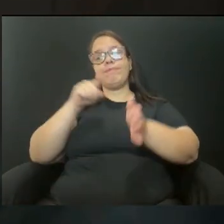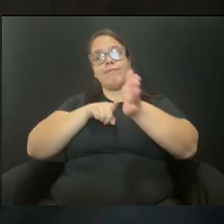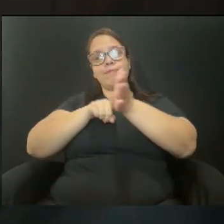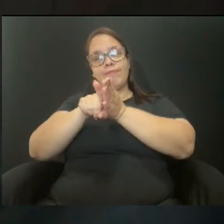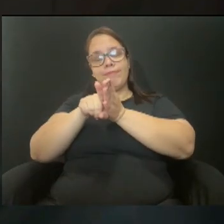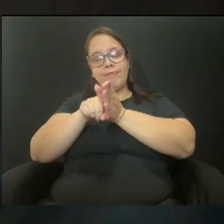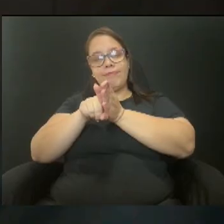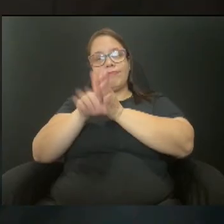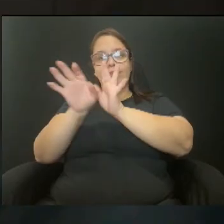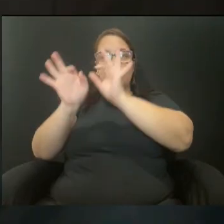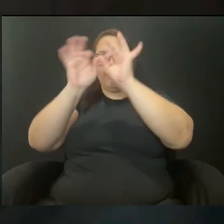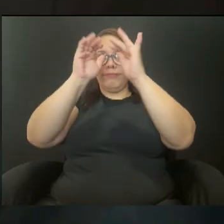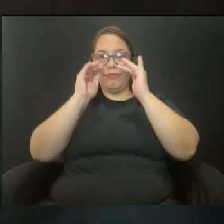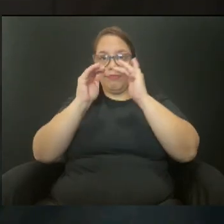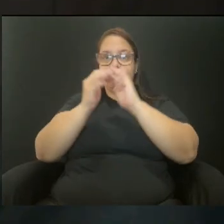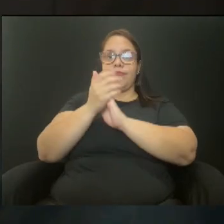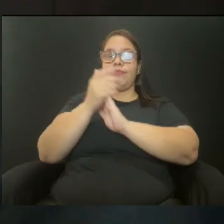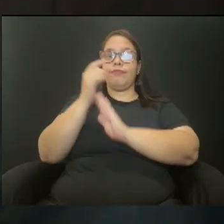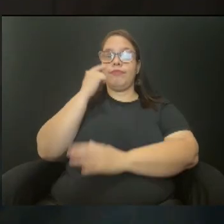telespectador,